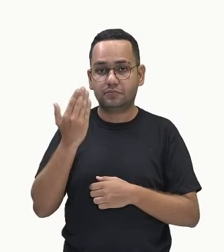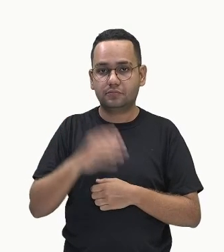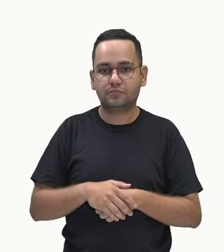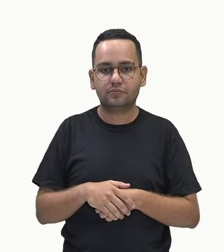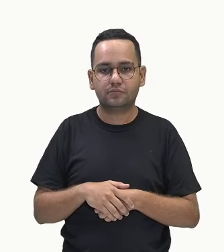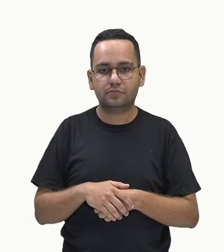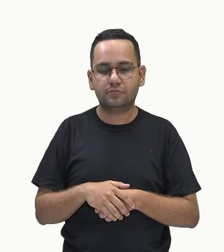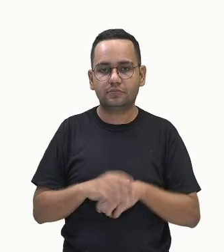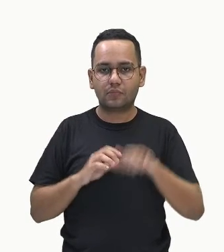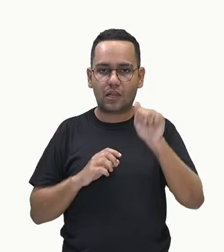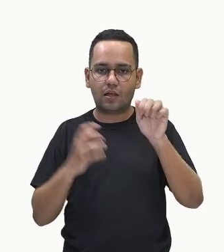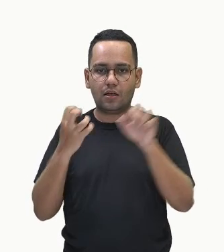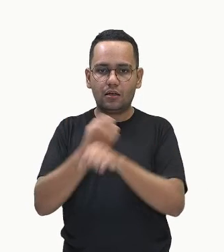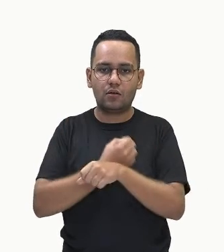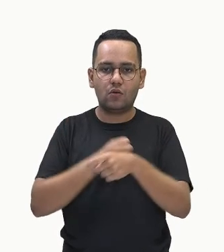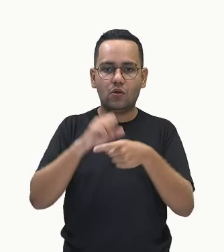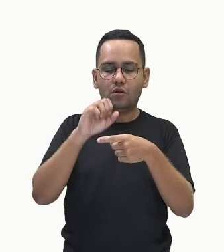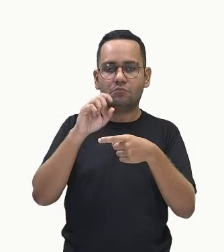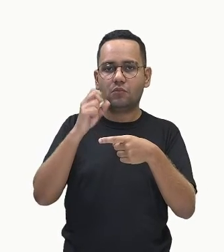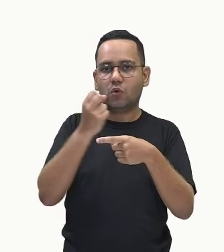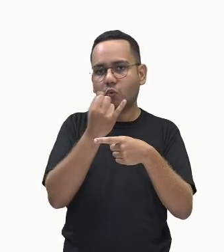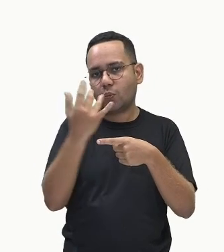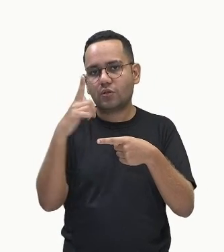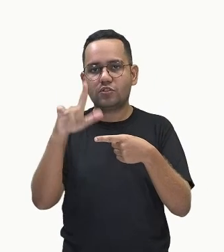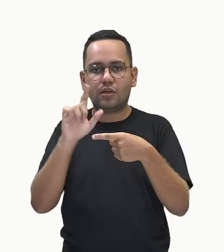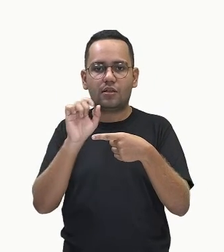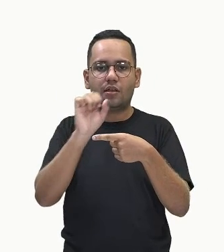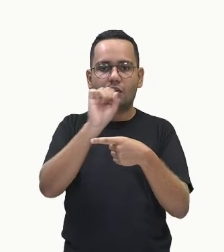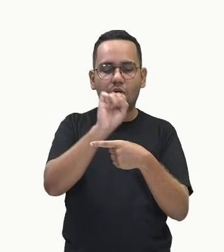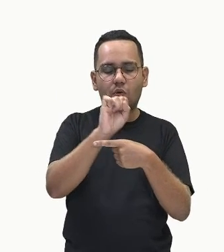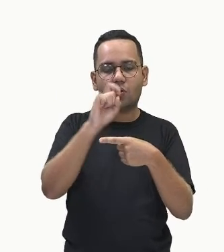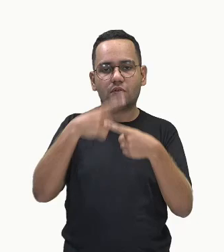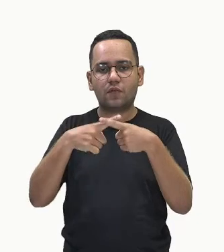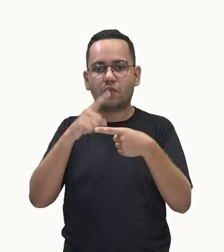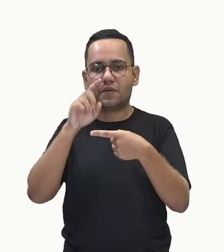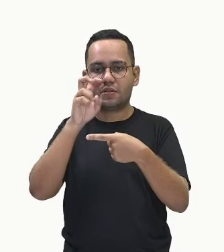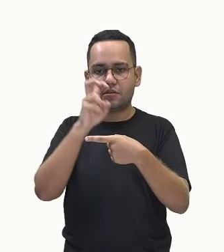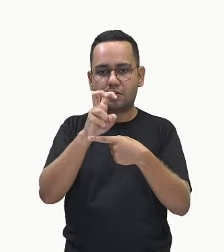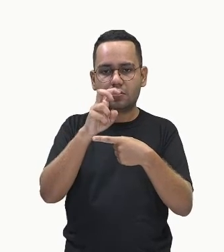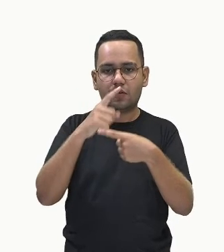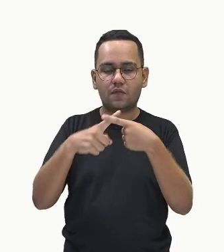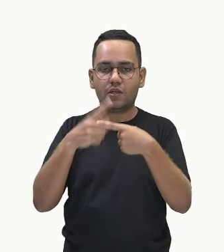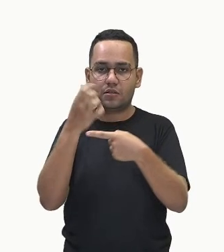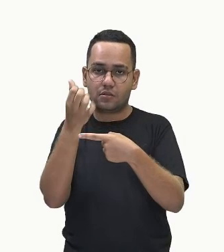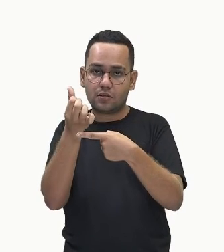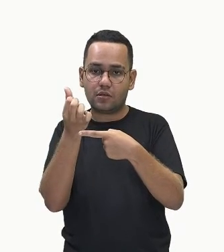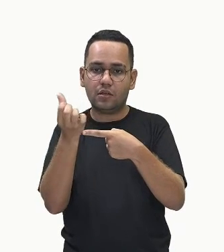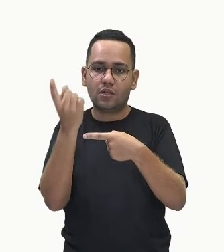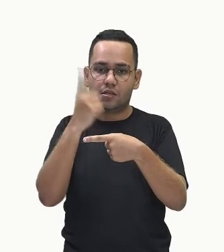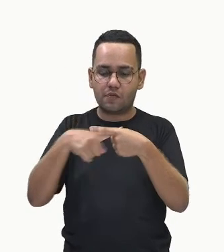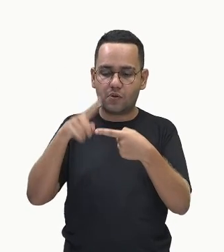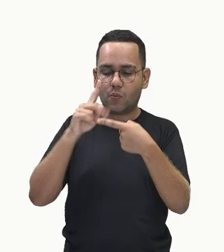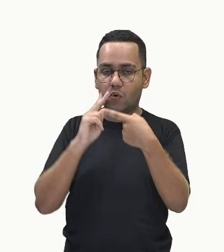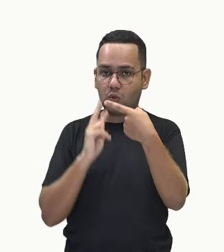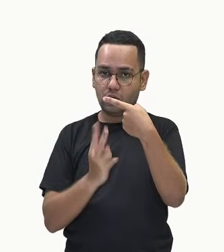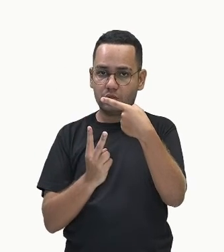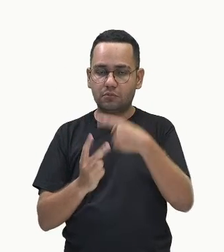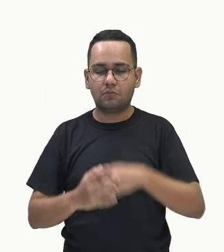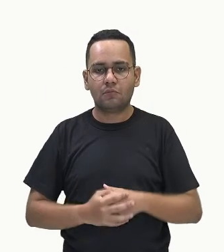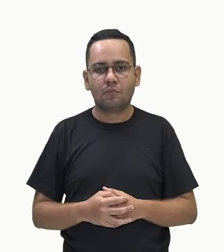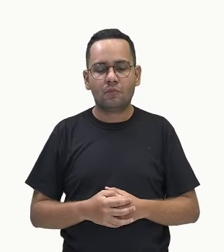de lados, 8. A medida de cada lado, 5 vezes o apótema, que é 6. Tudo isso dividido por